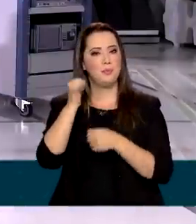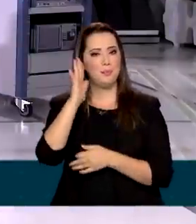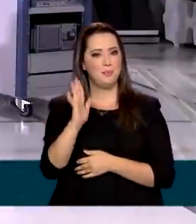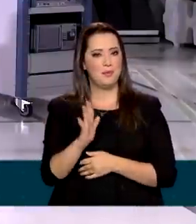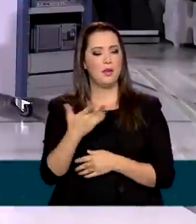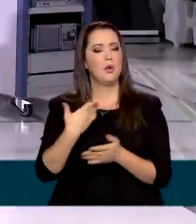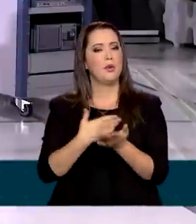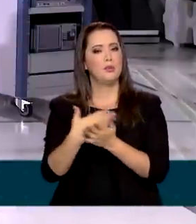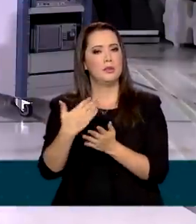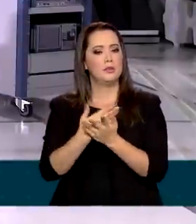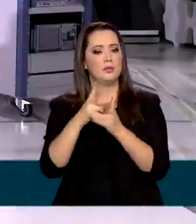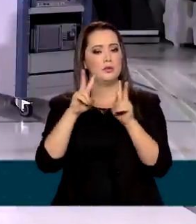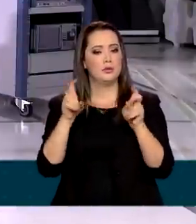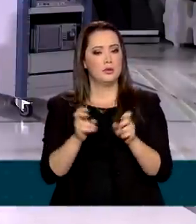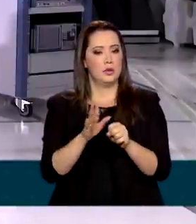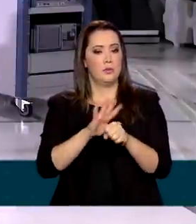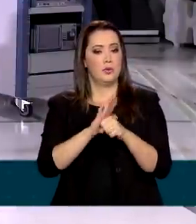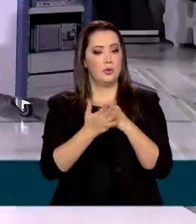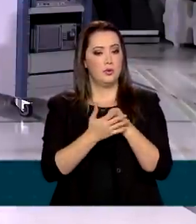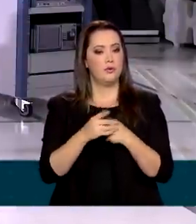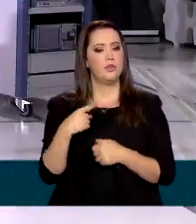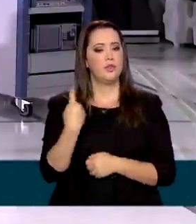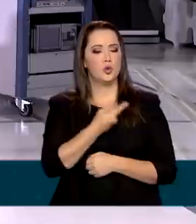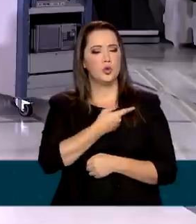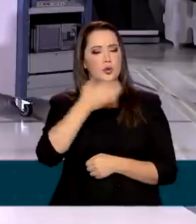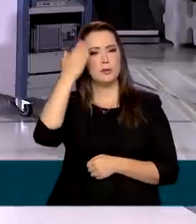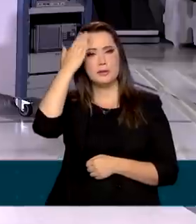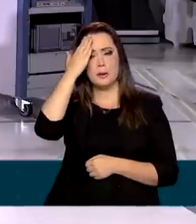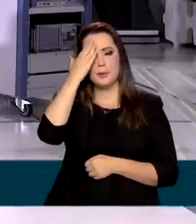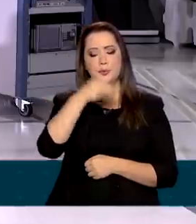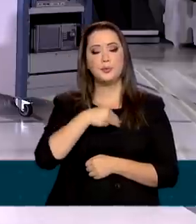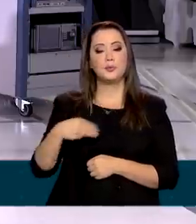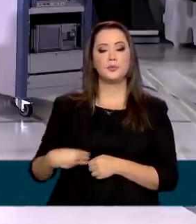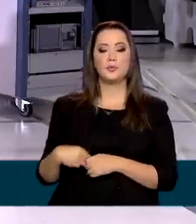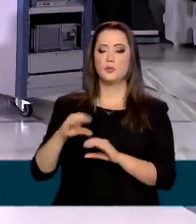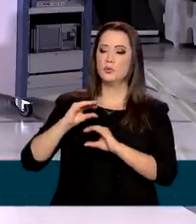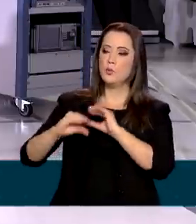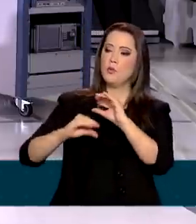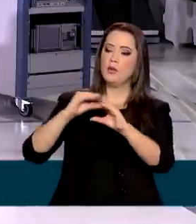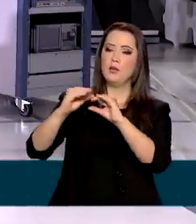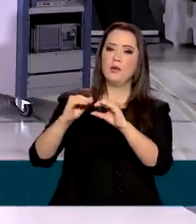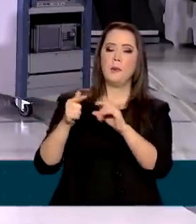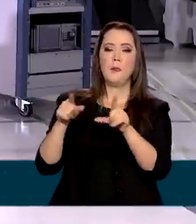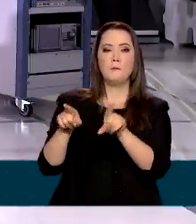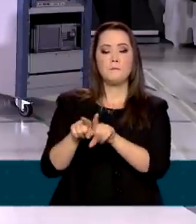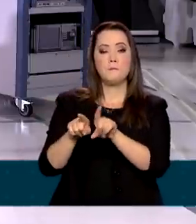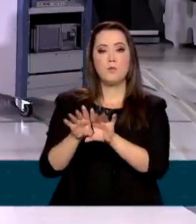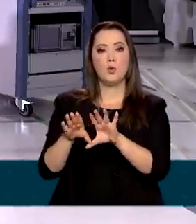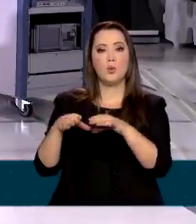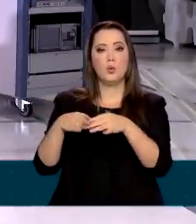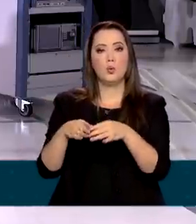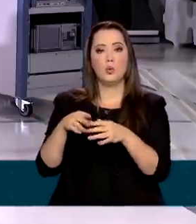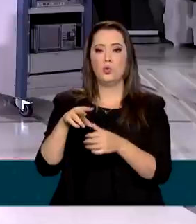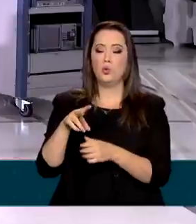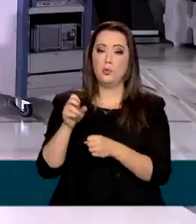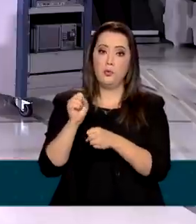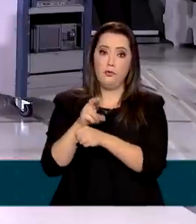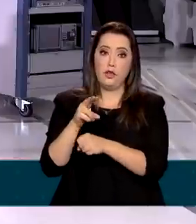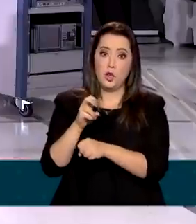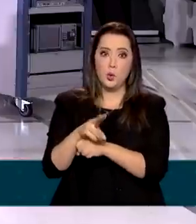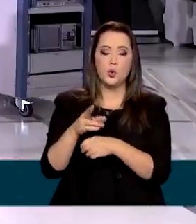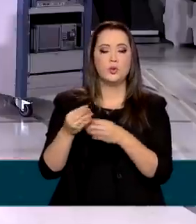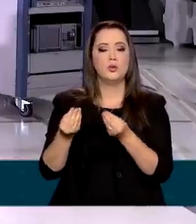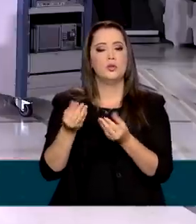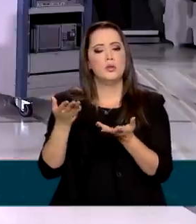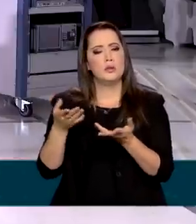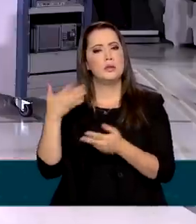coronavírus. A gente sabe que o Ministério tem investido bastante sobre pesquisa da Covid, com a rede vírus. Queria que o senhor falasse um